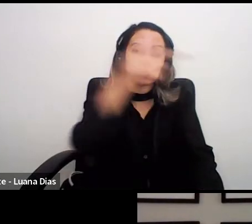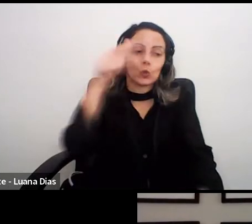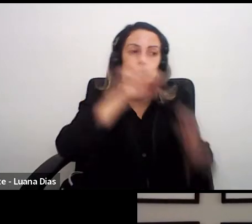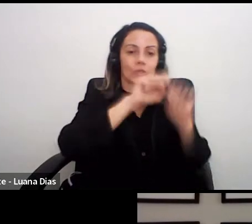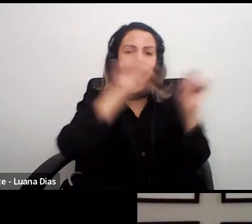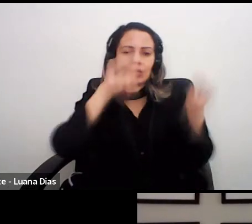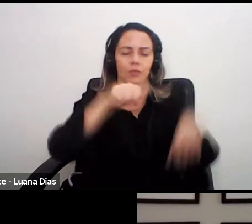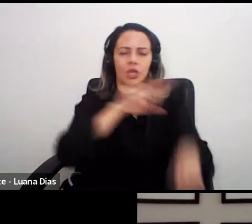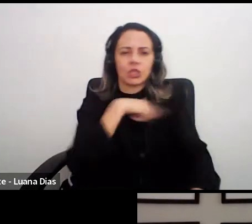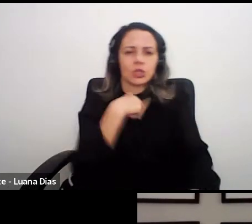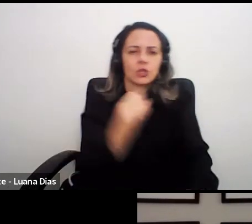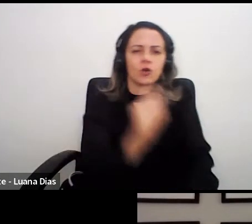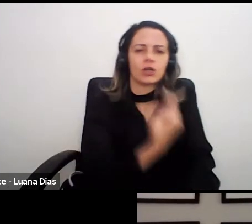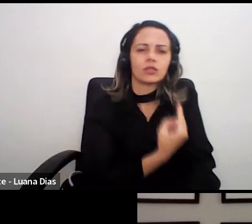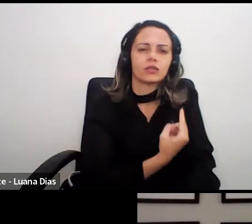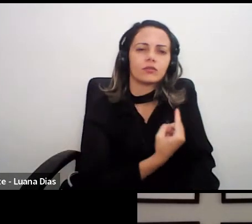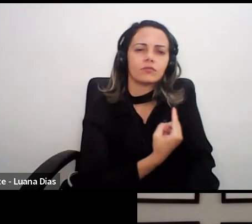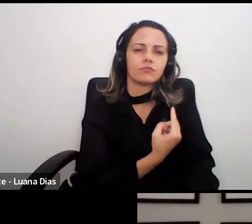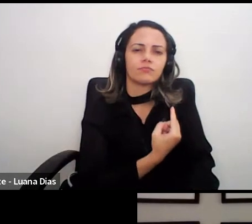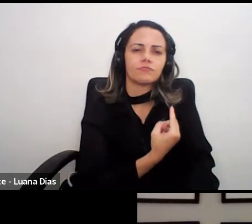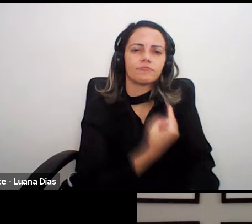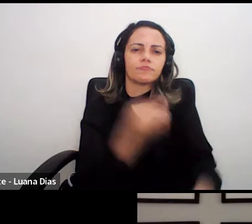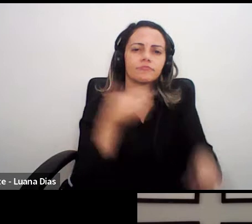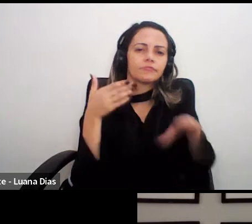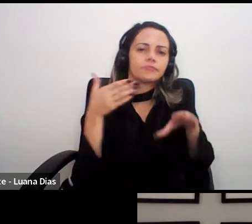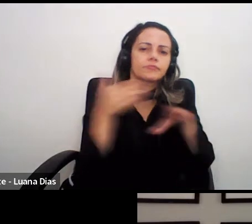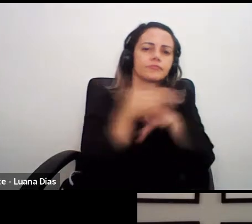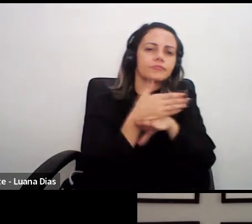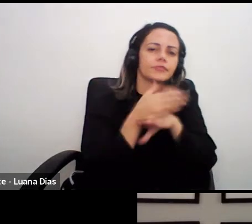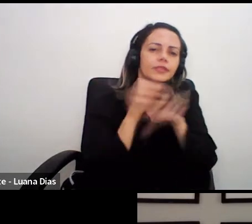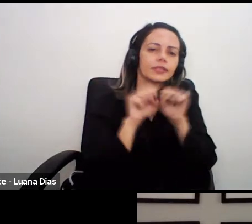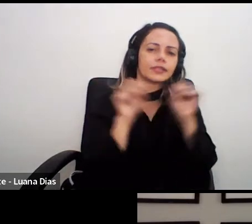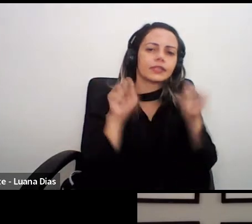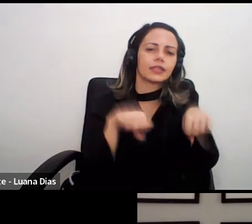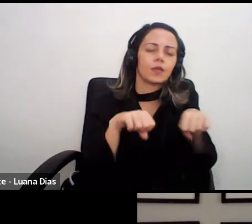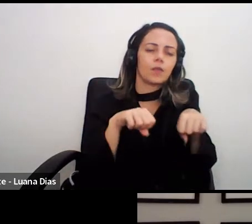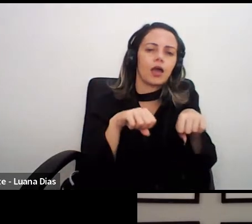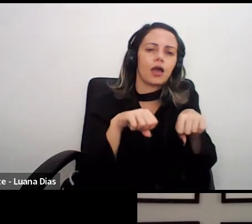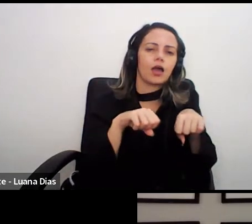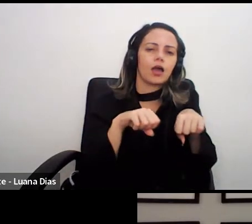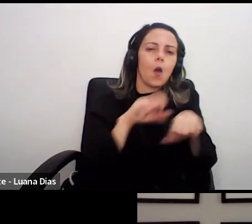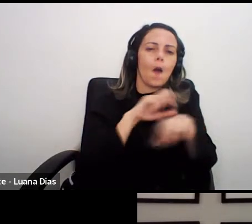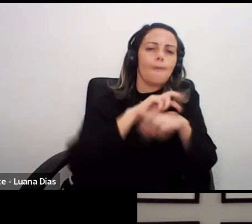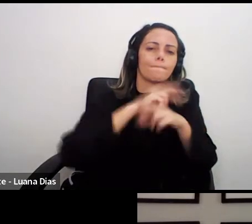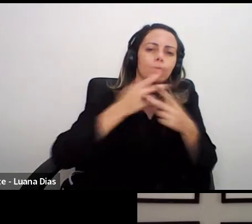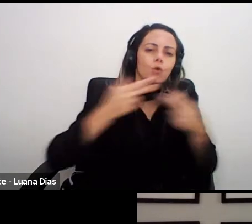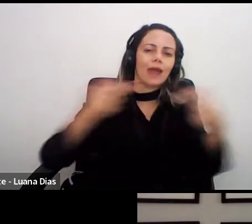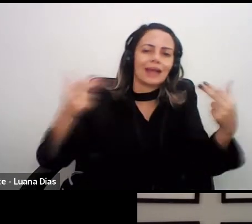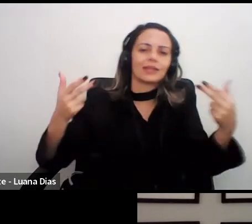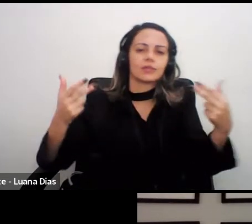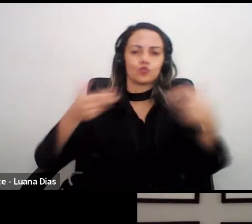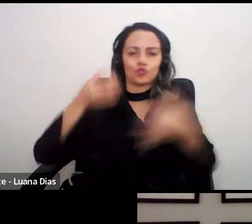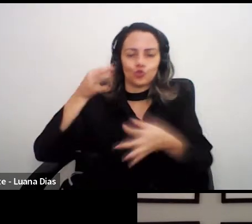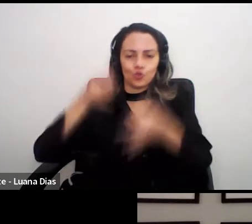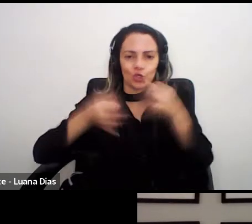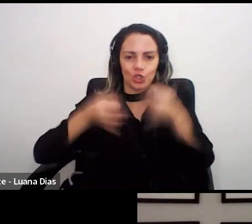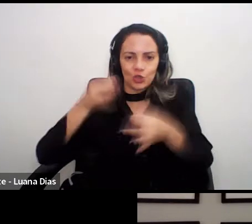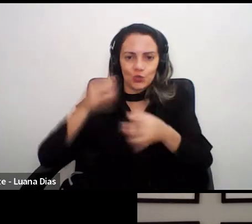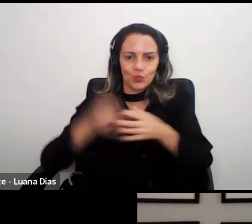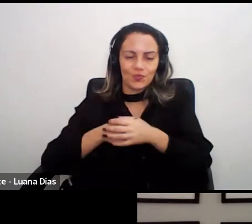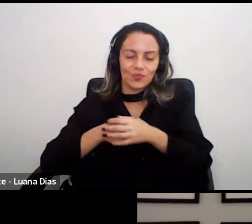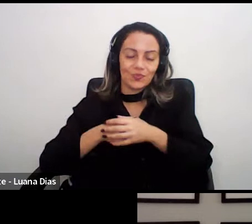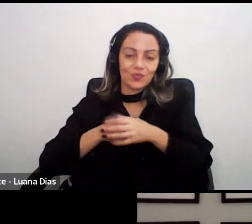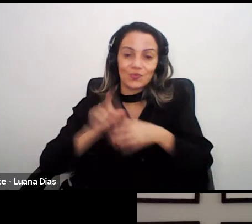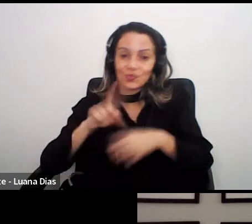adentra para o sistema do pluralismo jurídico. Né, e dentro desse pluralismo jurídico, a